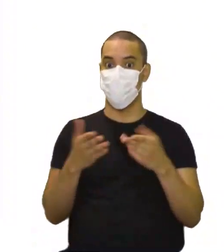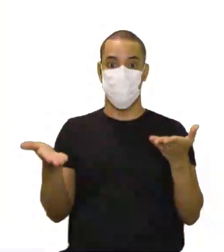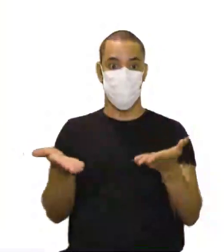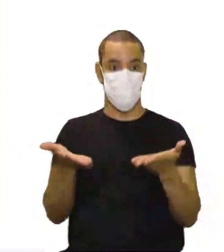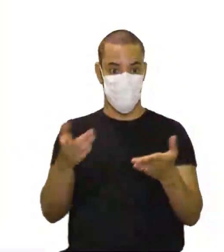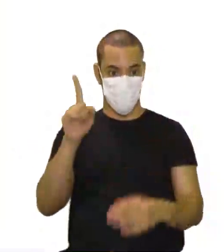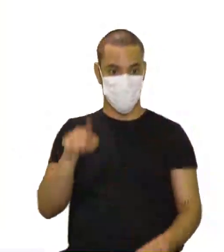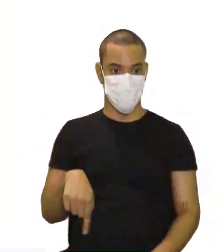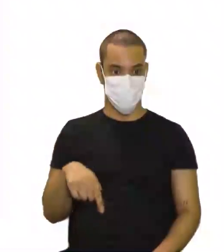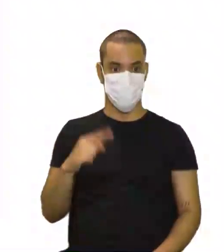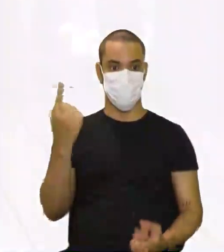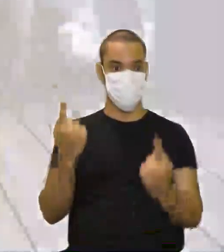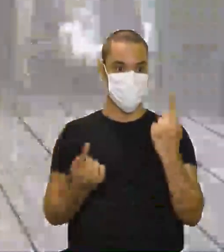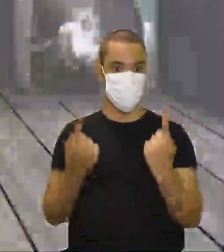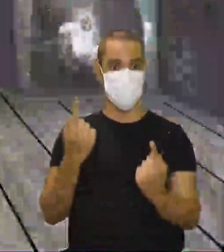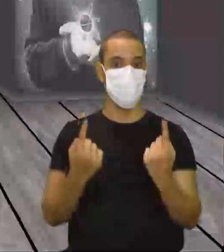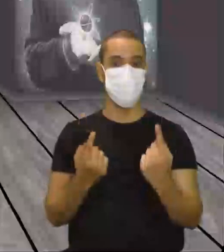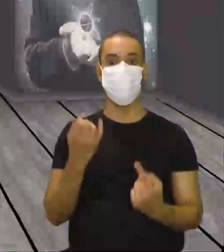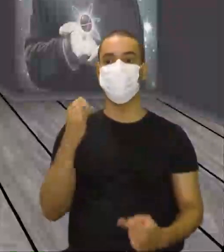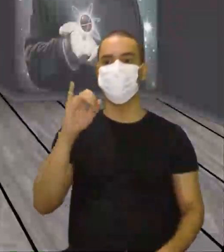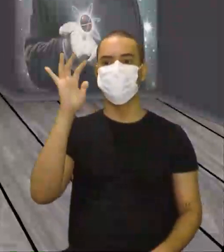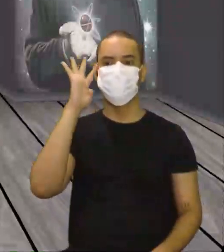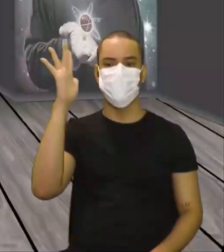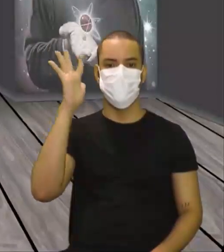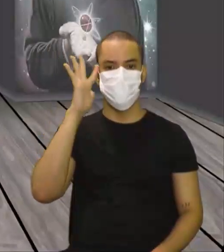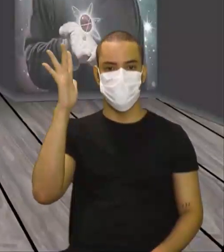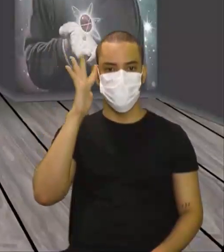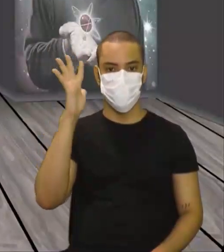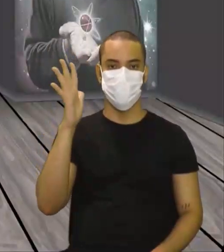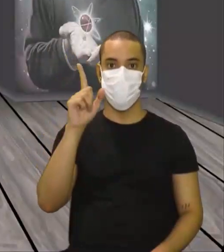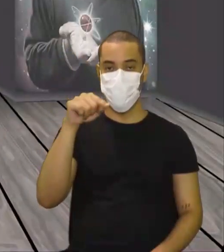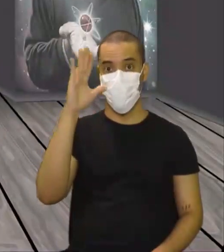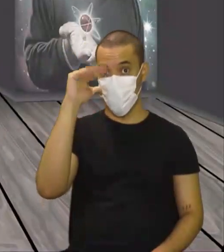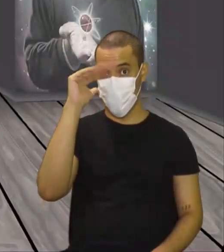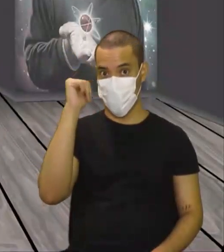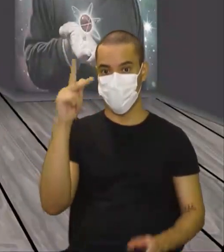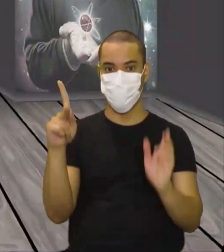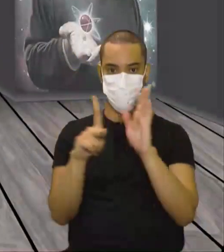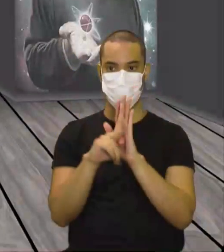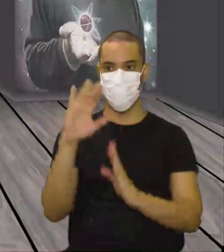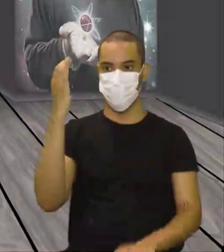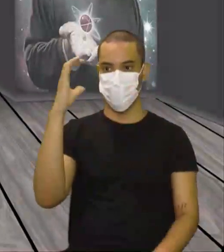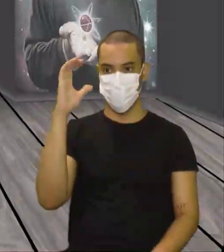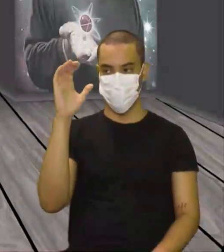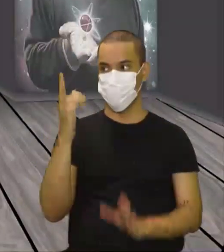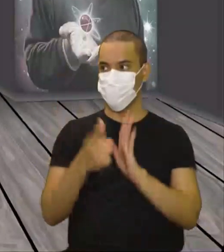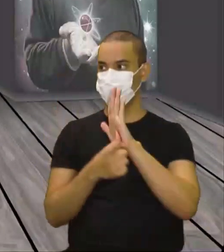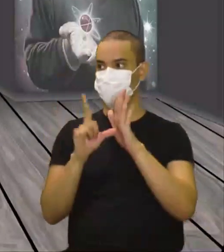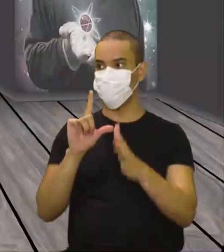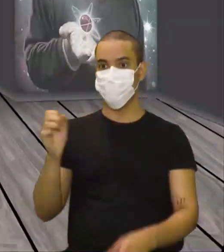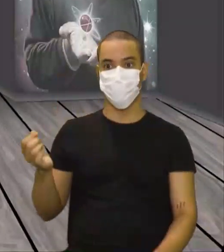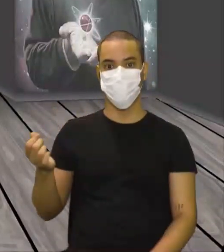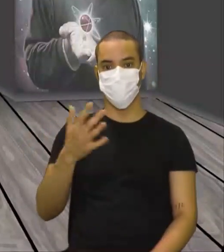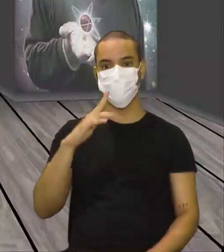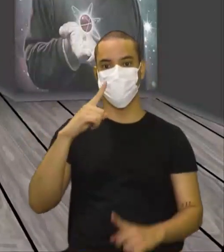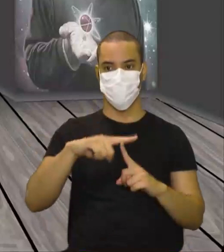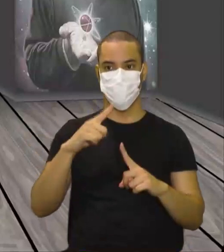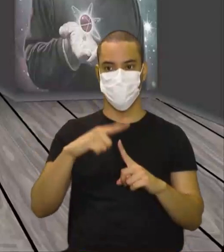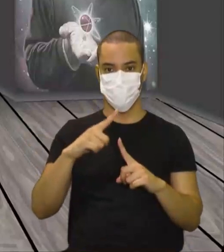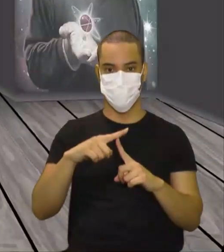né? Se você for imaginar, que era até uma curiosidade dos cientistas, um novo tipo de...